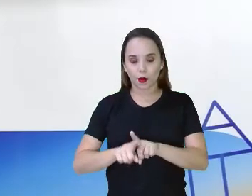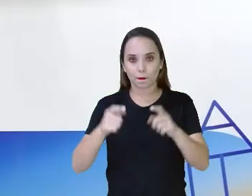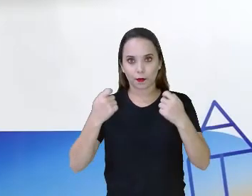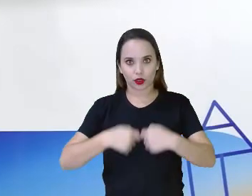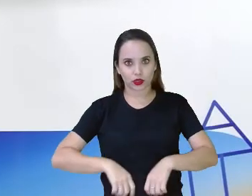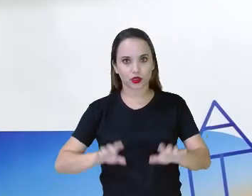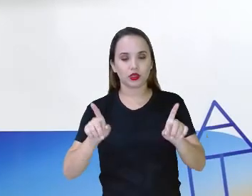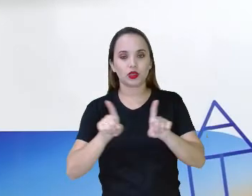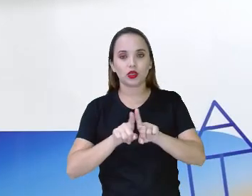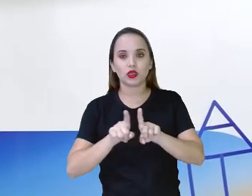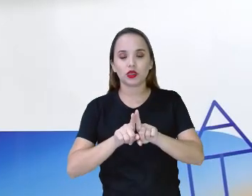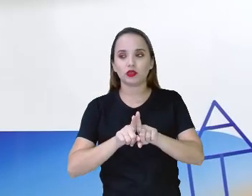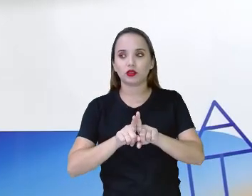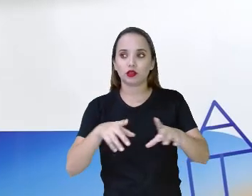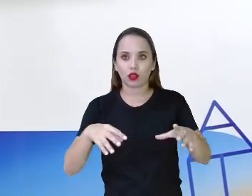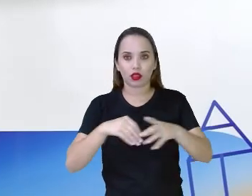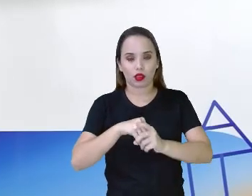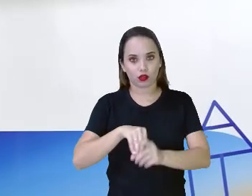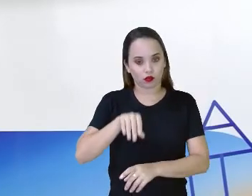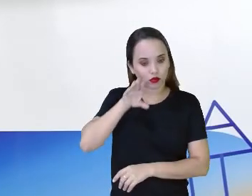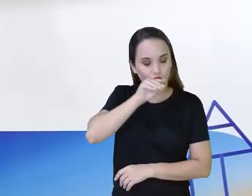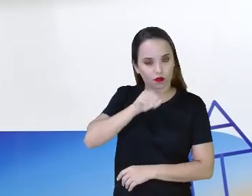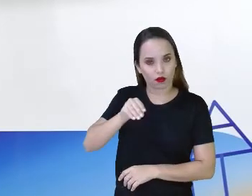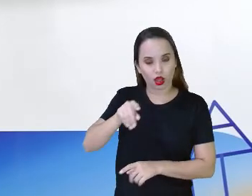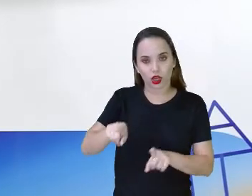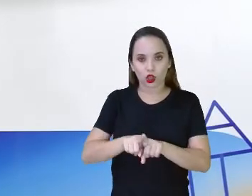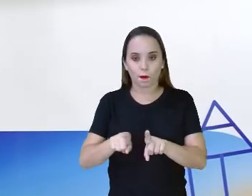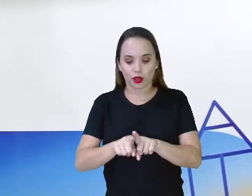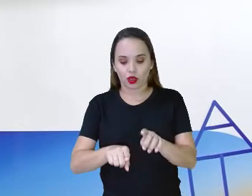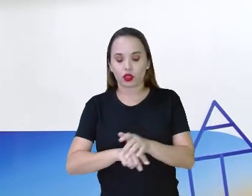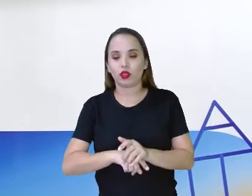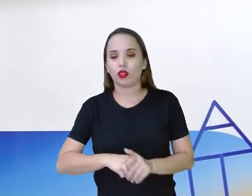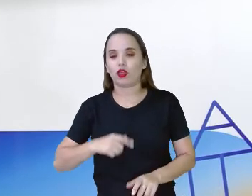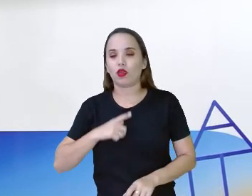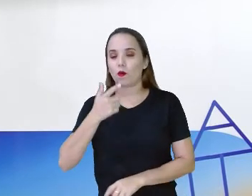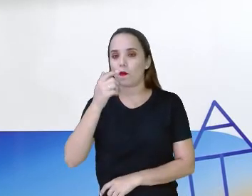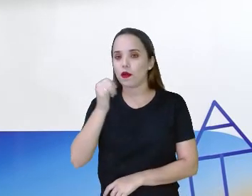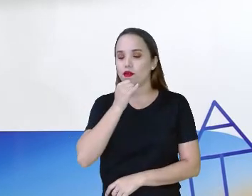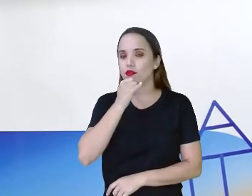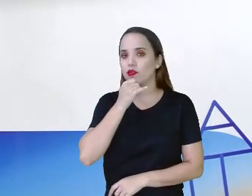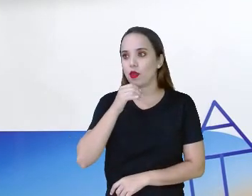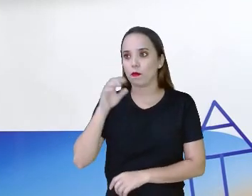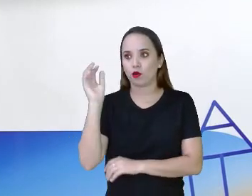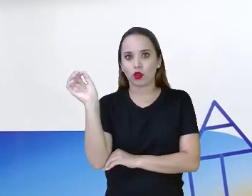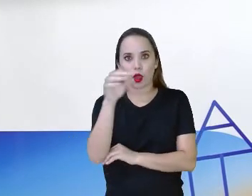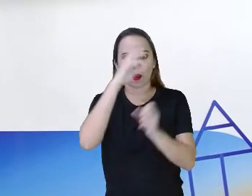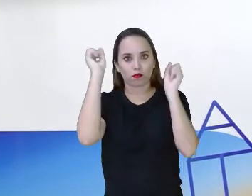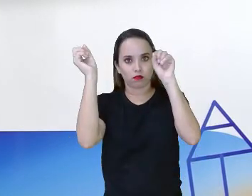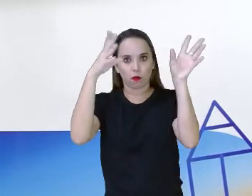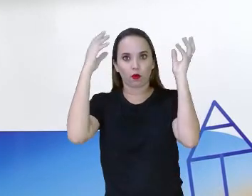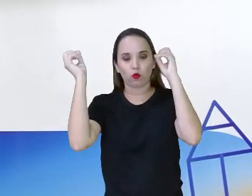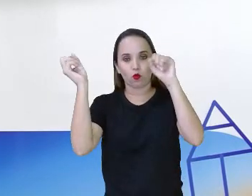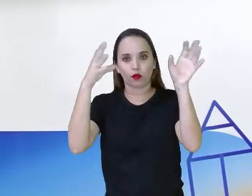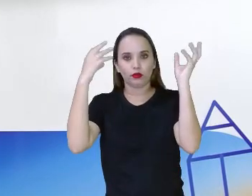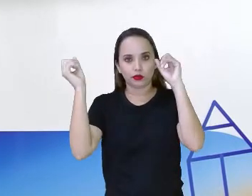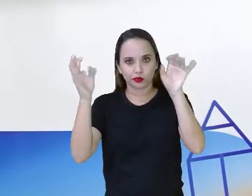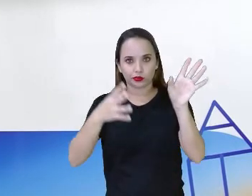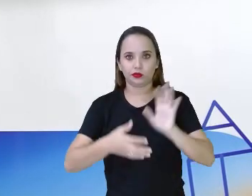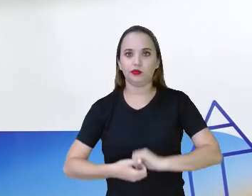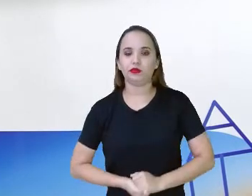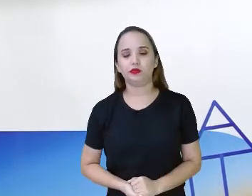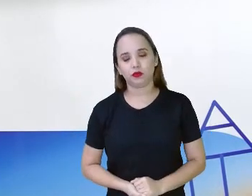não é só na fala, É a questão da sirene, tem um exemplo da sirene, tem o exemplo aí